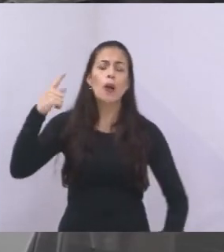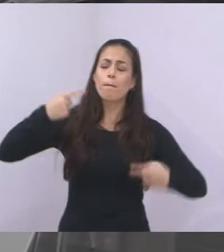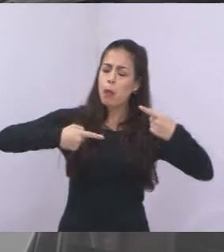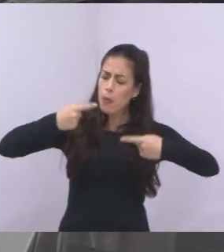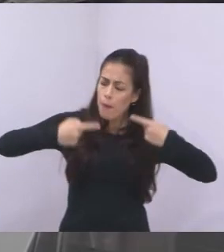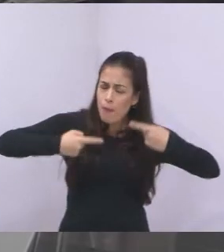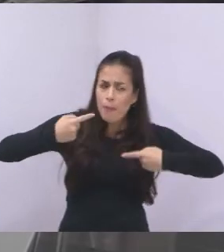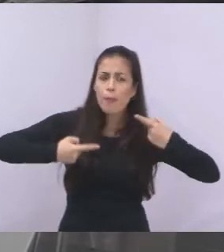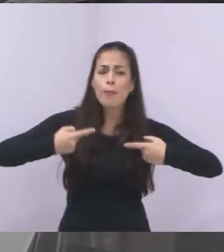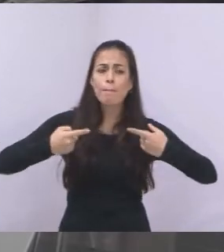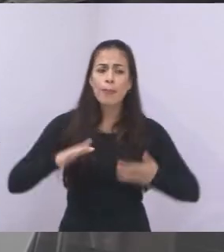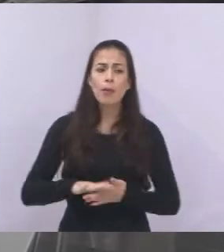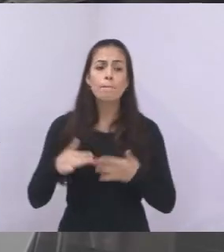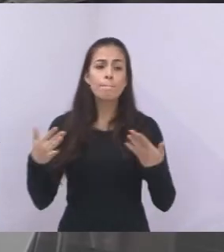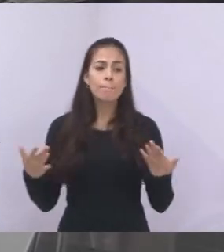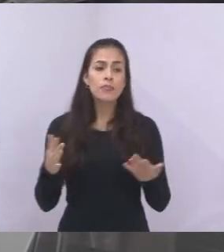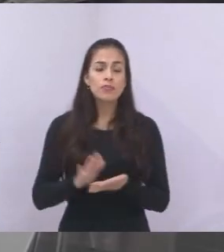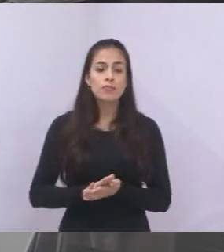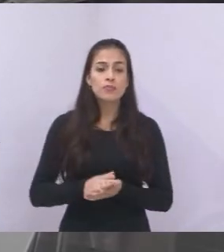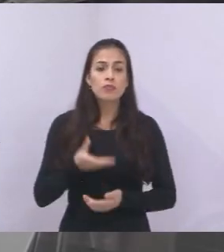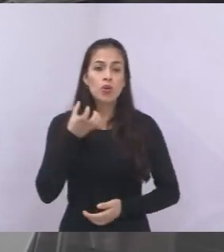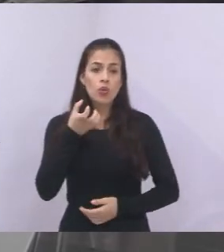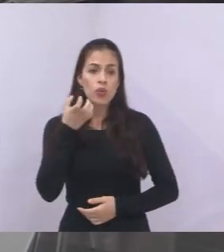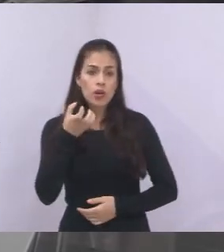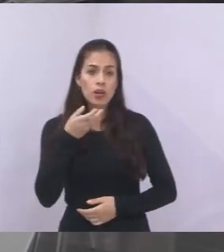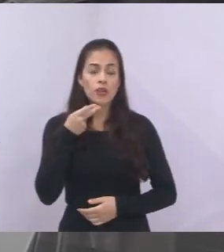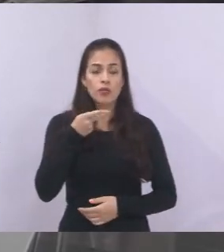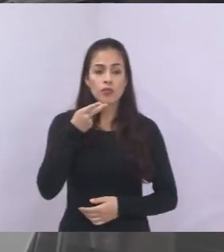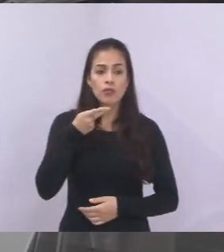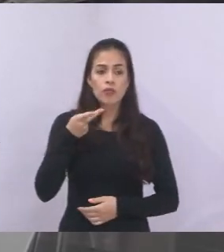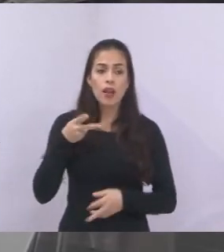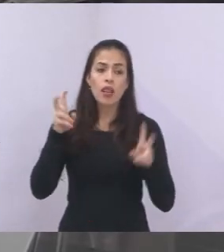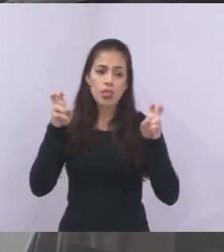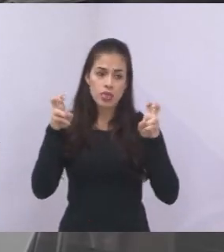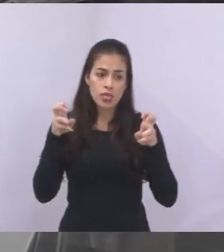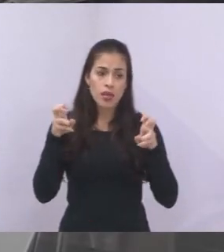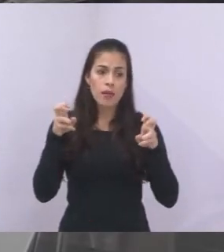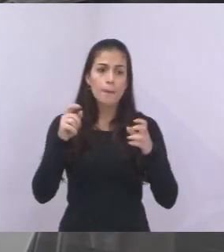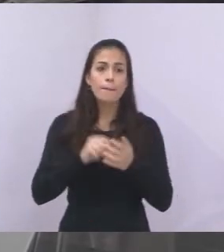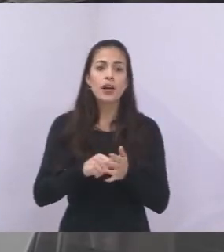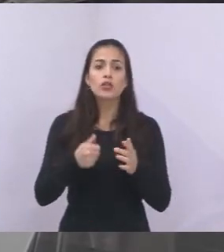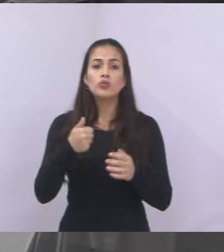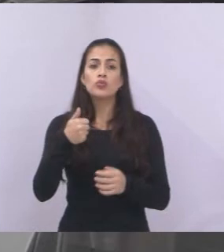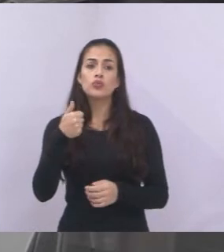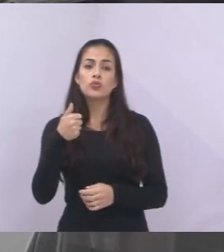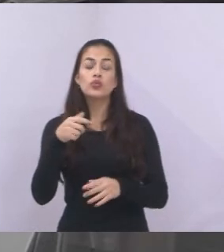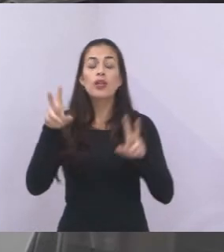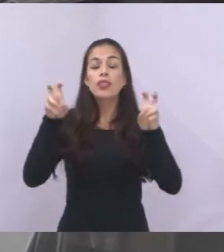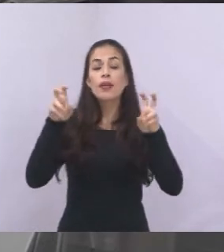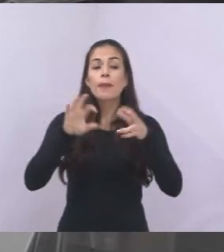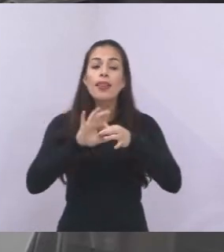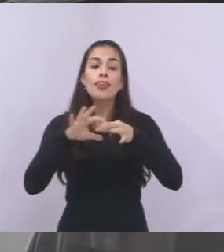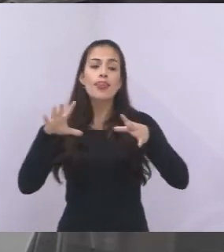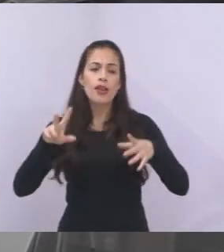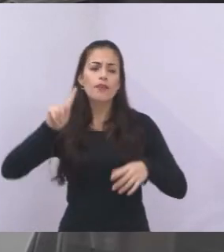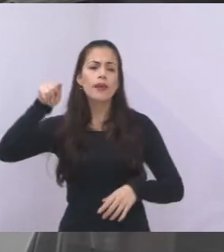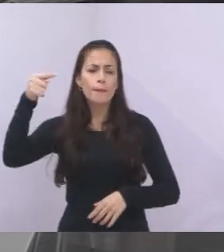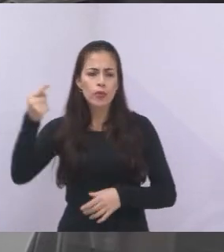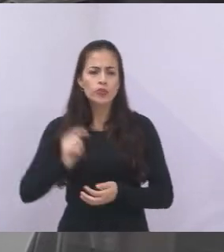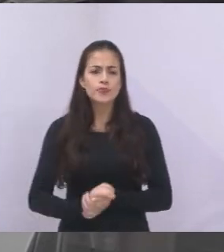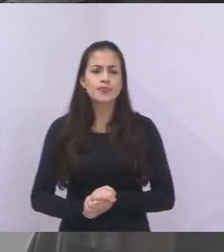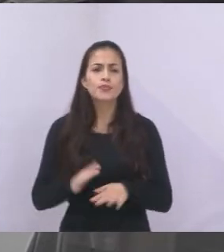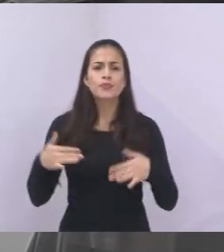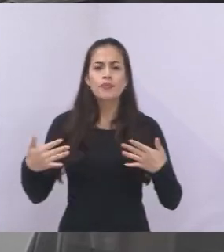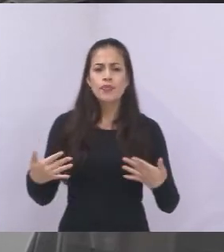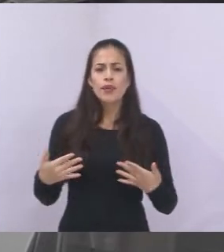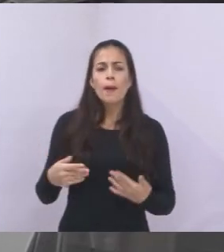pouquinho mais sobre esse tema nos meus minutos dos temas livres, né? E eu posso aqui, com propriedade, falar um pouco